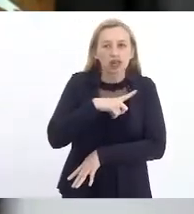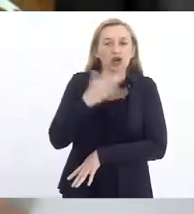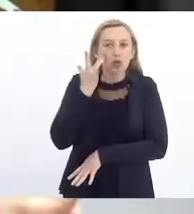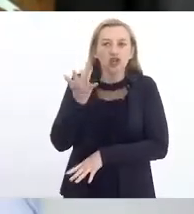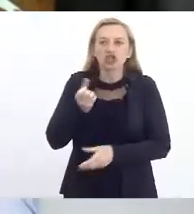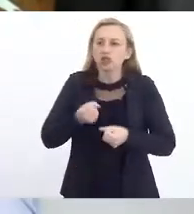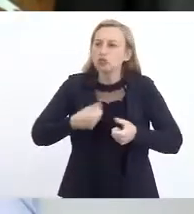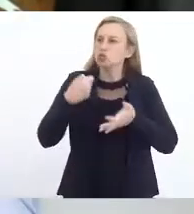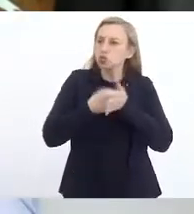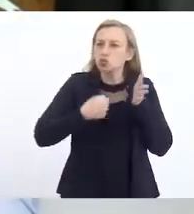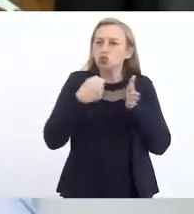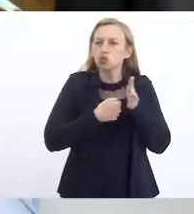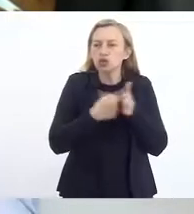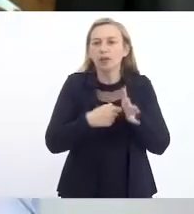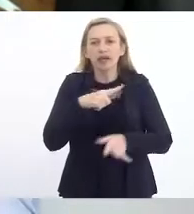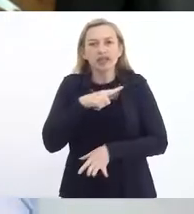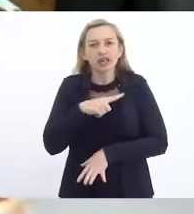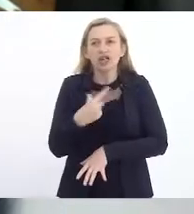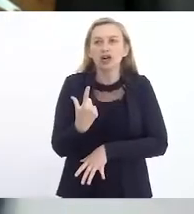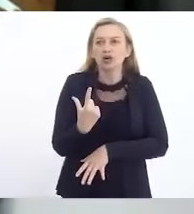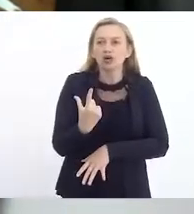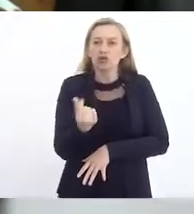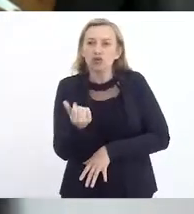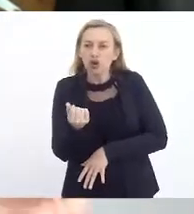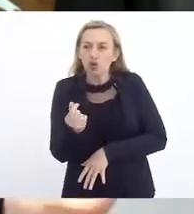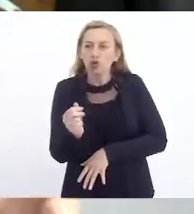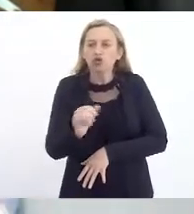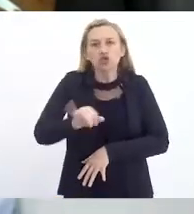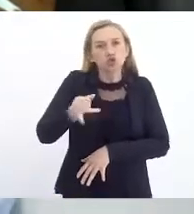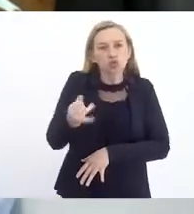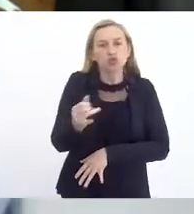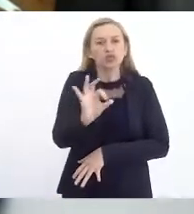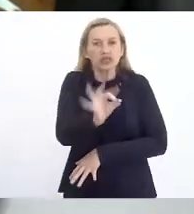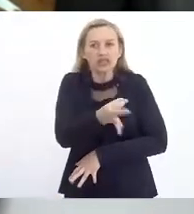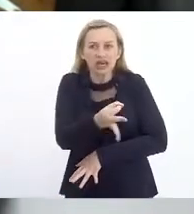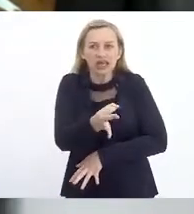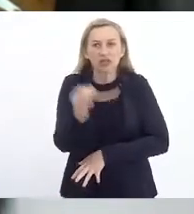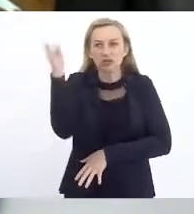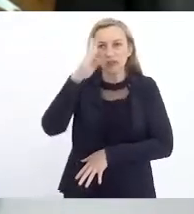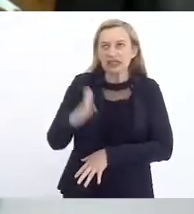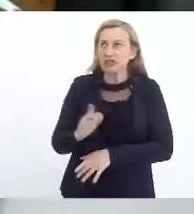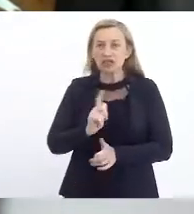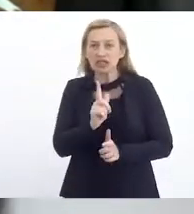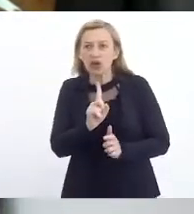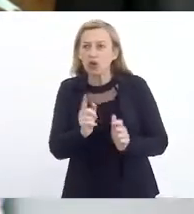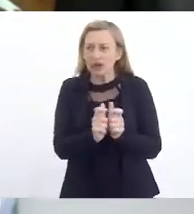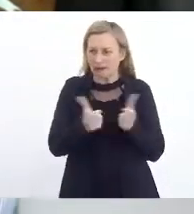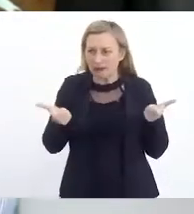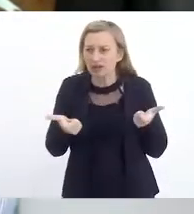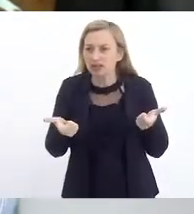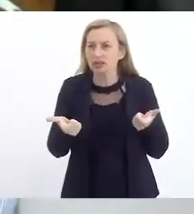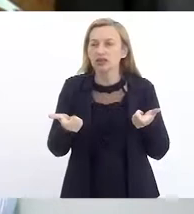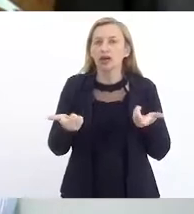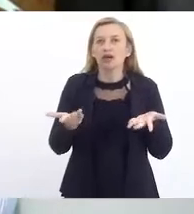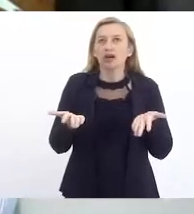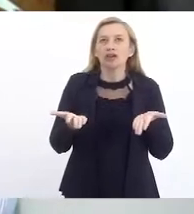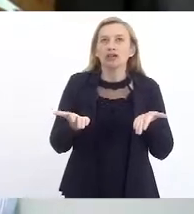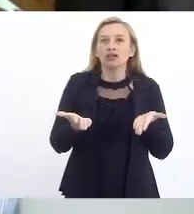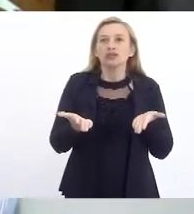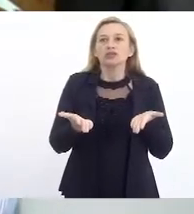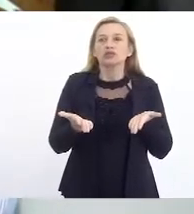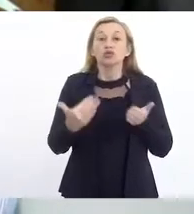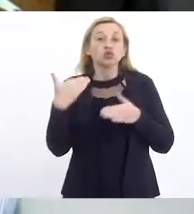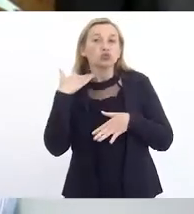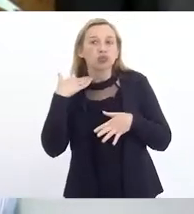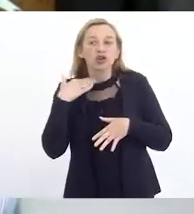brigar para ter uma taxa de juros correta no Brasil, não ter uma taxa de juros escandalosa, não ter, enfim, os bancos